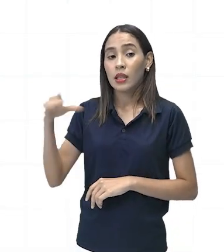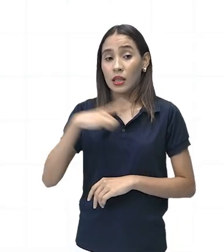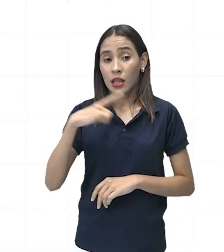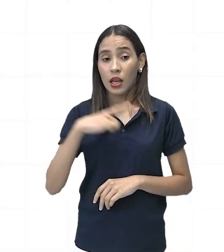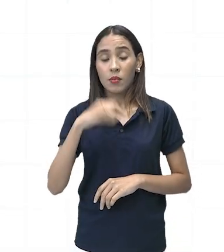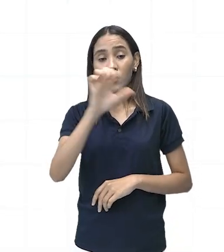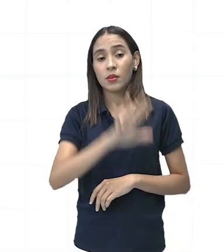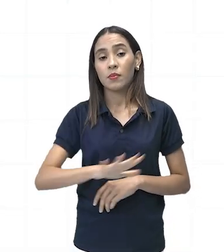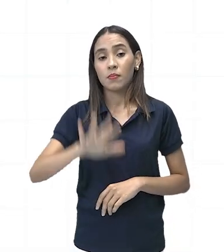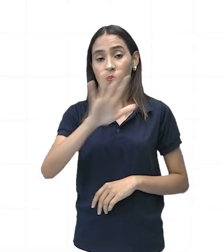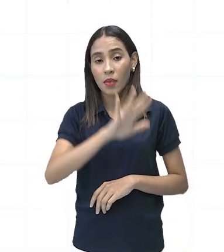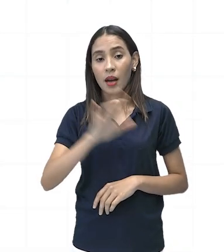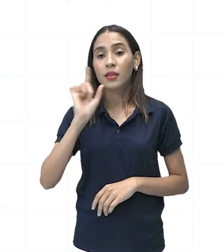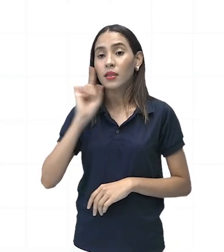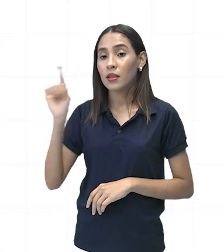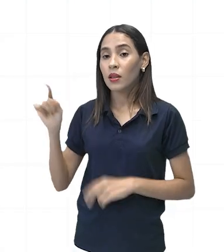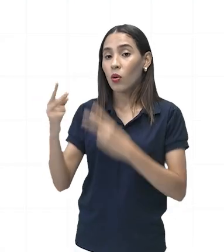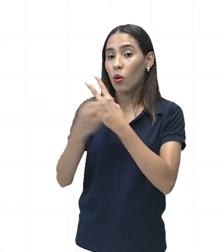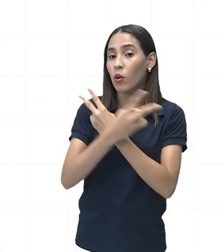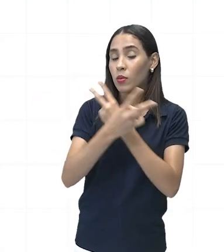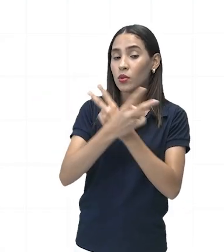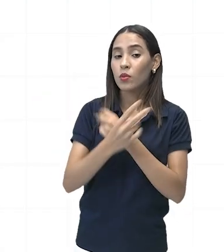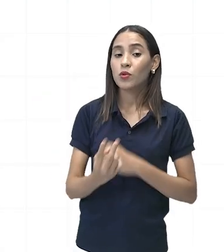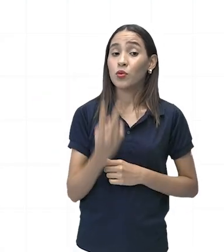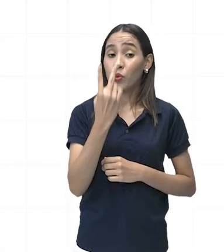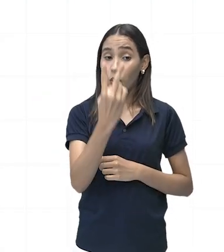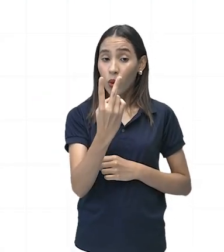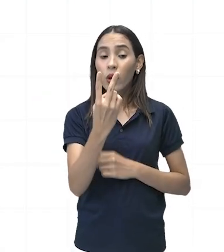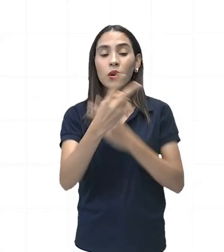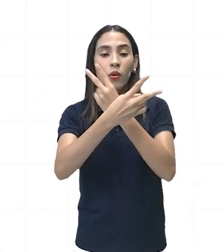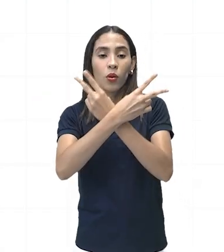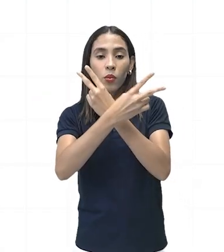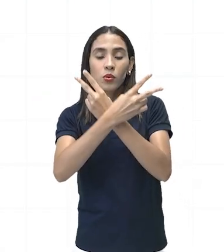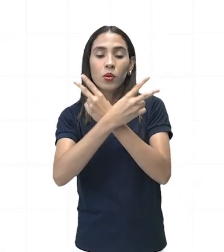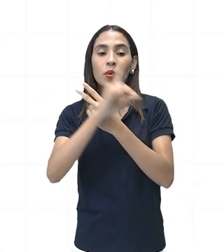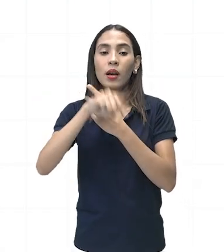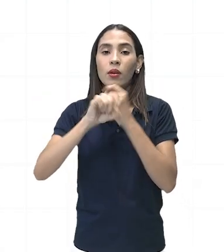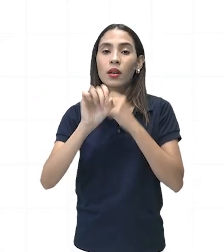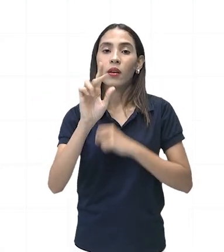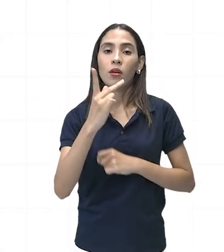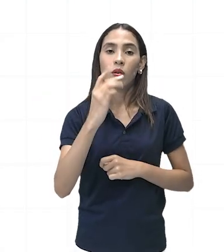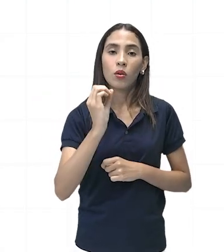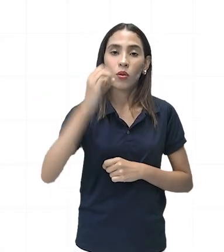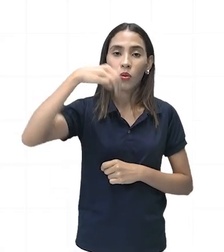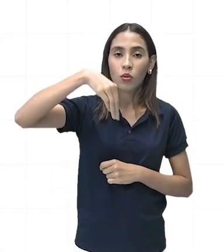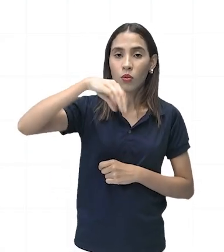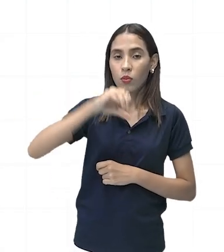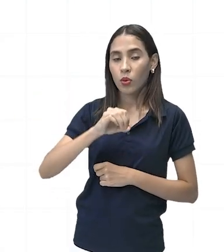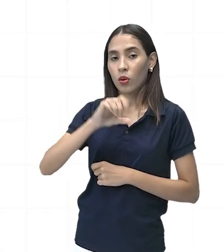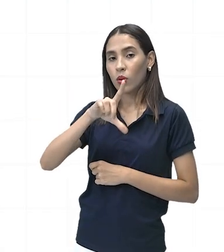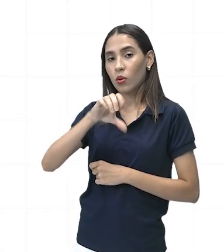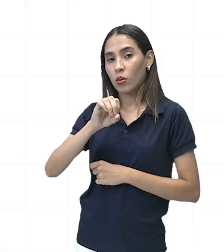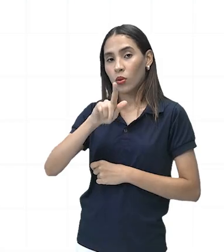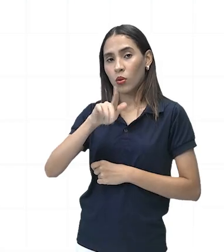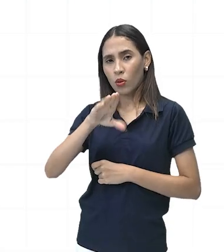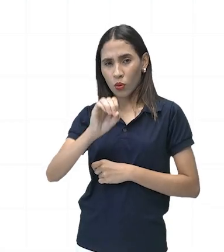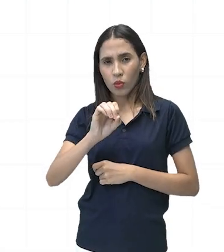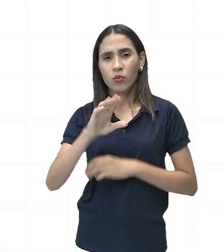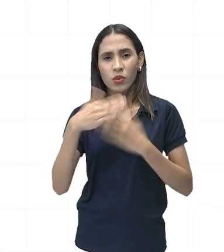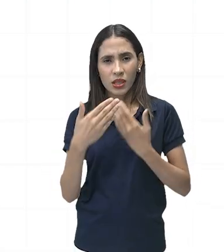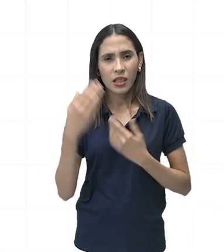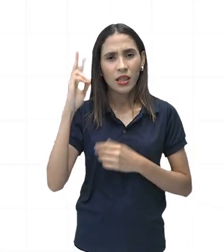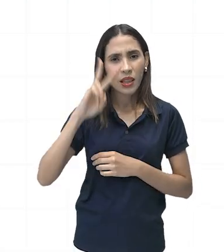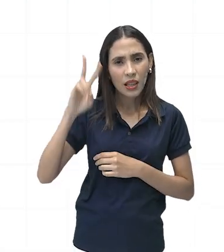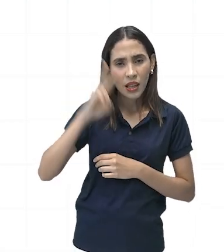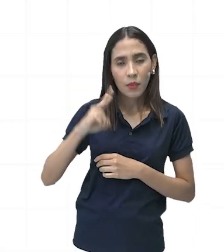então, a representação nos cromossomos, ó, 2 cromossomos, então são cromossomos homólogos, que sempre tratamos. Vocês lembram que a gente recebe